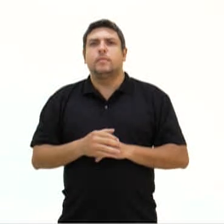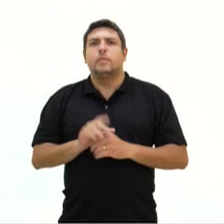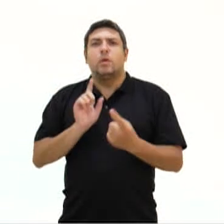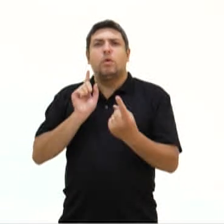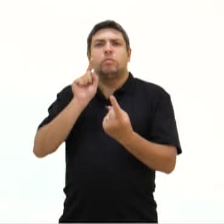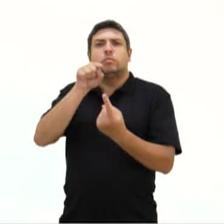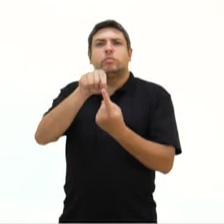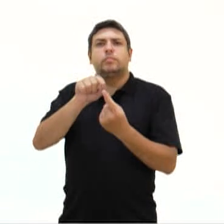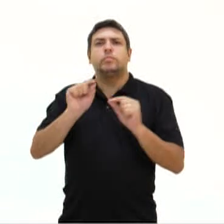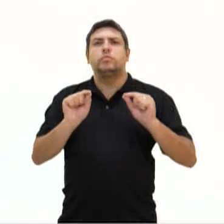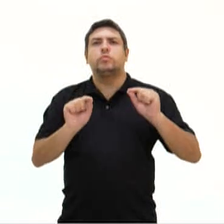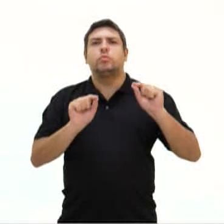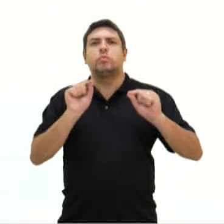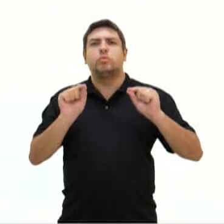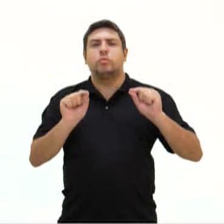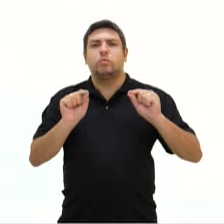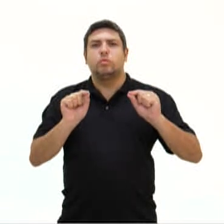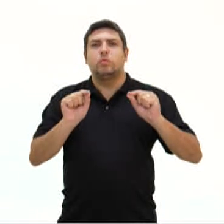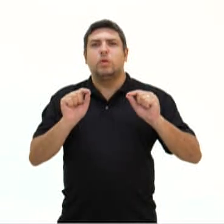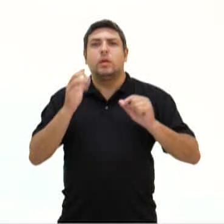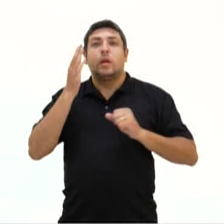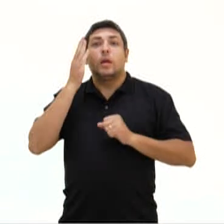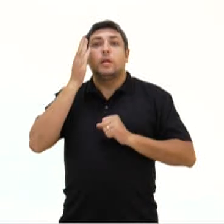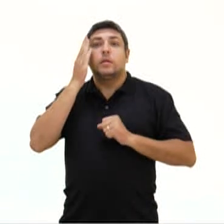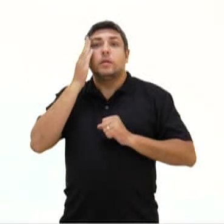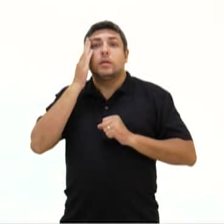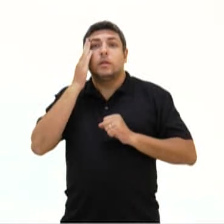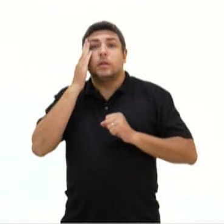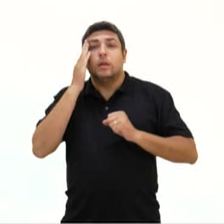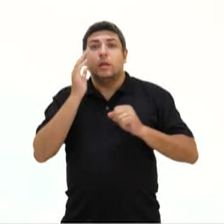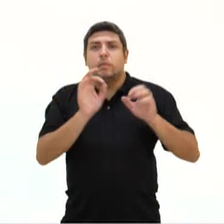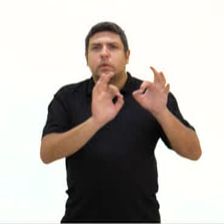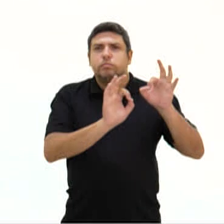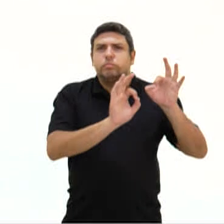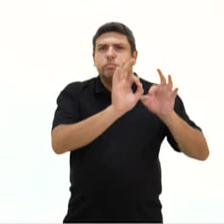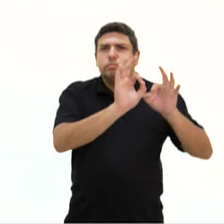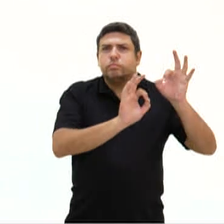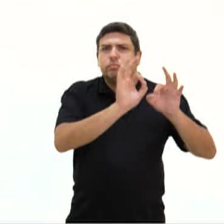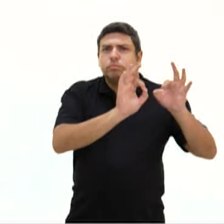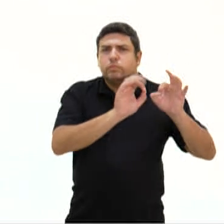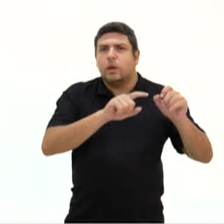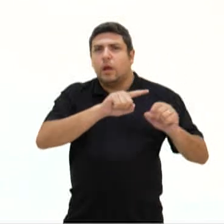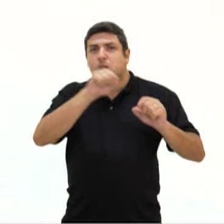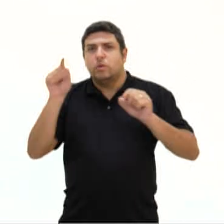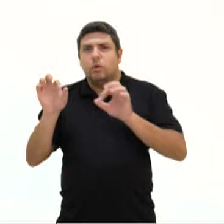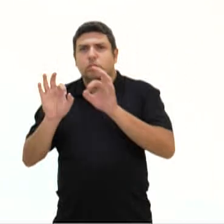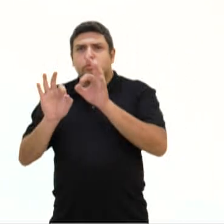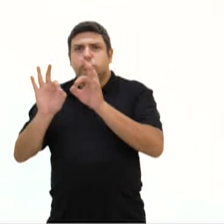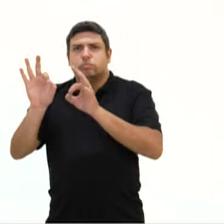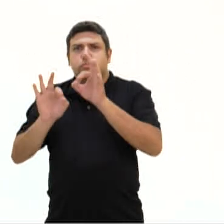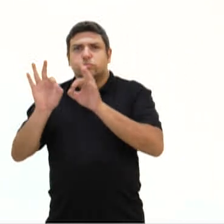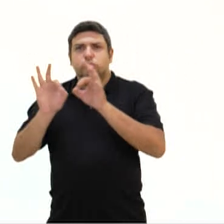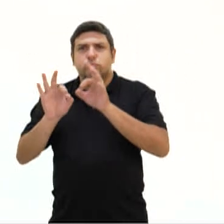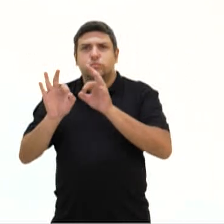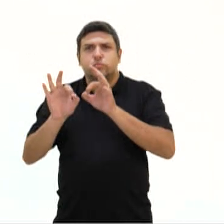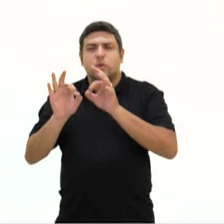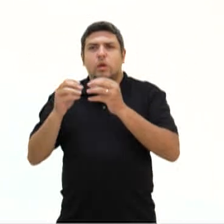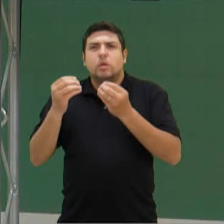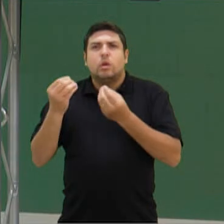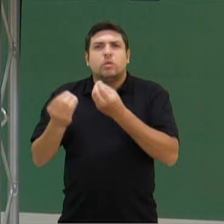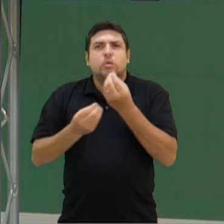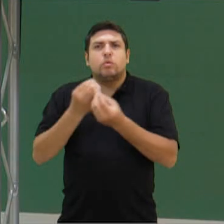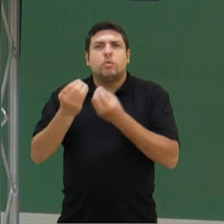objetivo é determinar o valor das variáveis que satisfazem essa desigualdade.